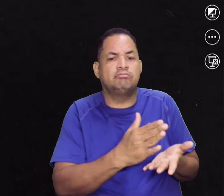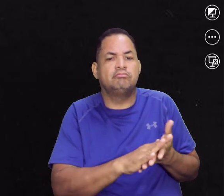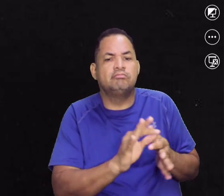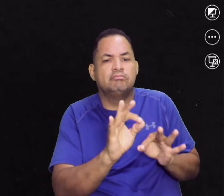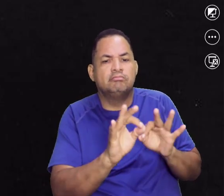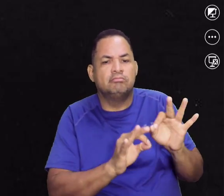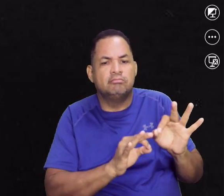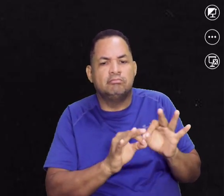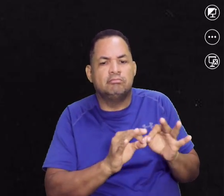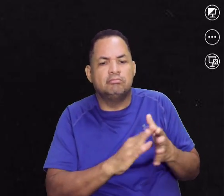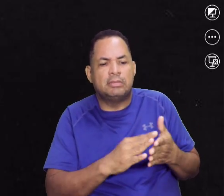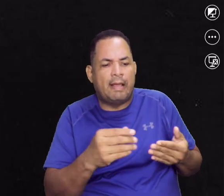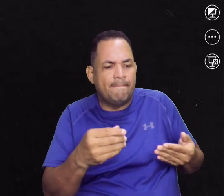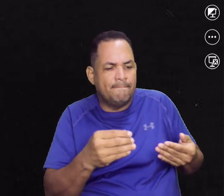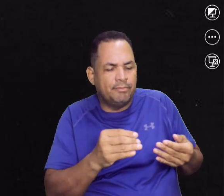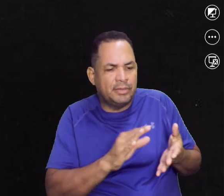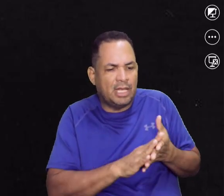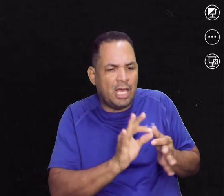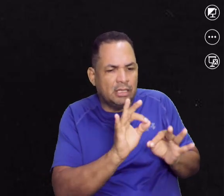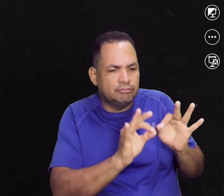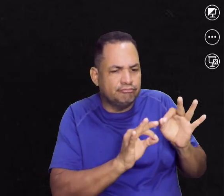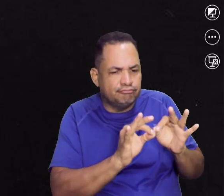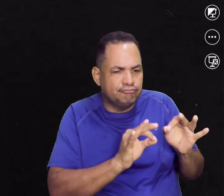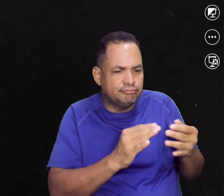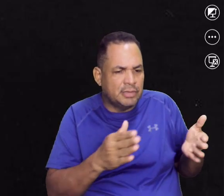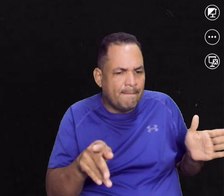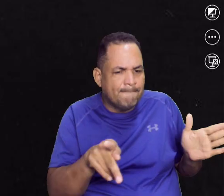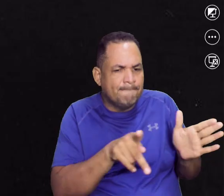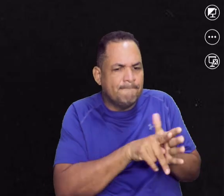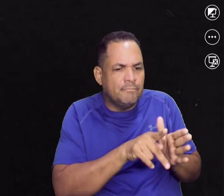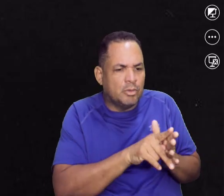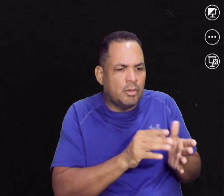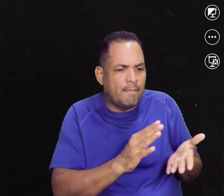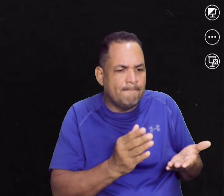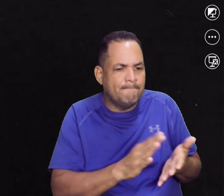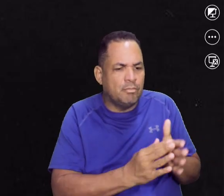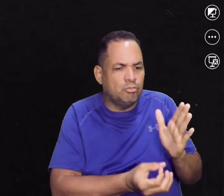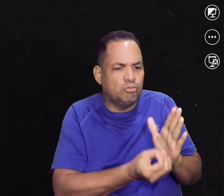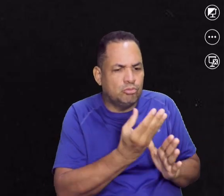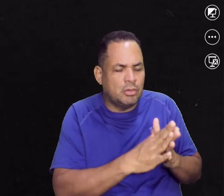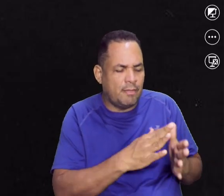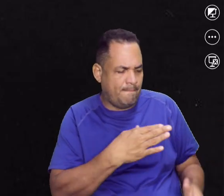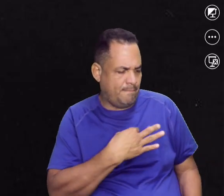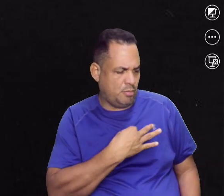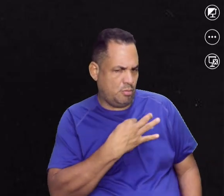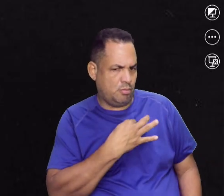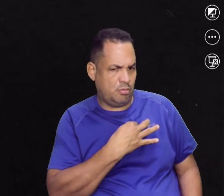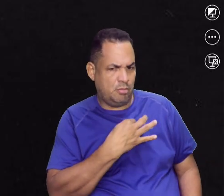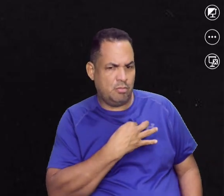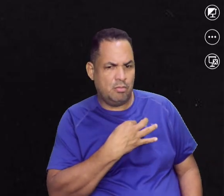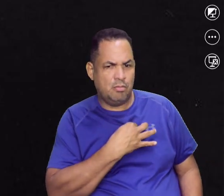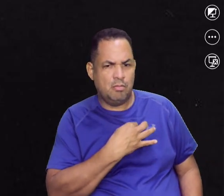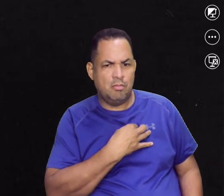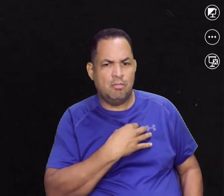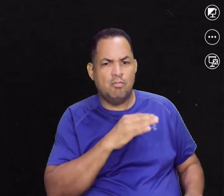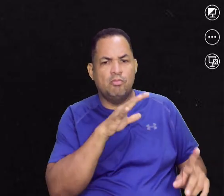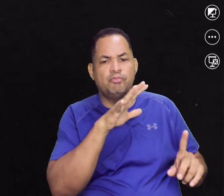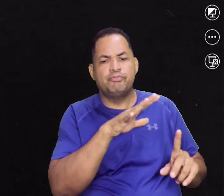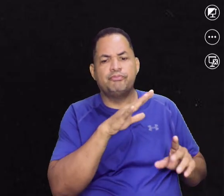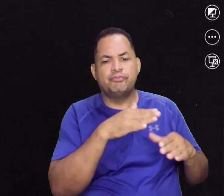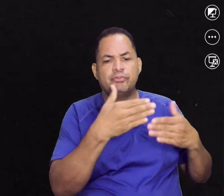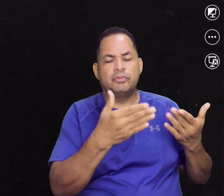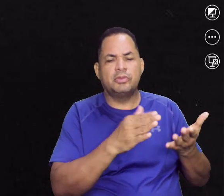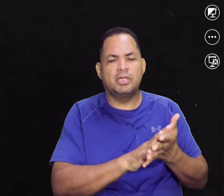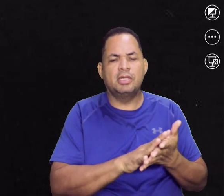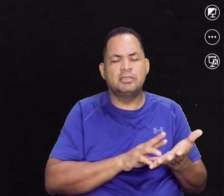tecer tecidos, ou seja, ele vai começar a fazer o tecido da sua própria roupa. E aí ele vai influenciar